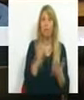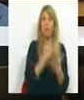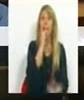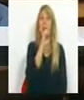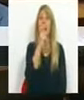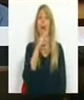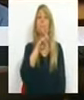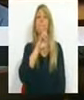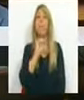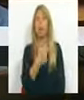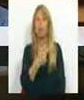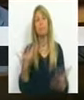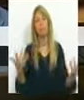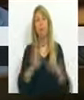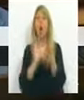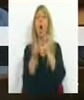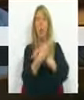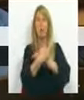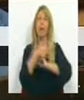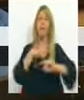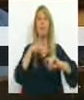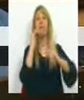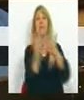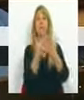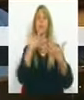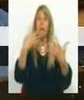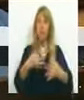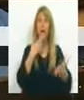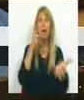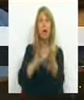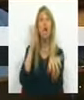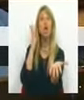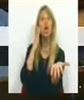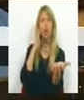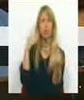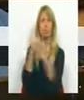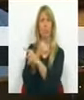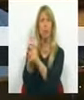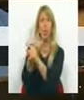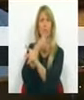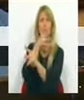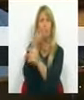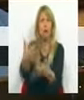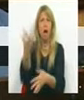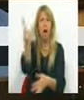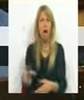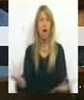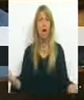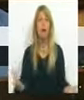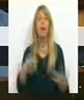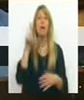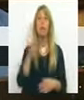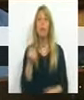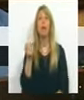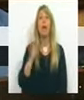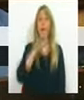do que se faz crer, a realidade e os números não correspondem às palavras que aqui foram ditas. Também foi o